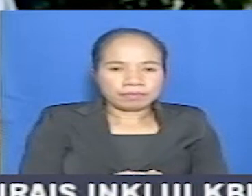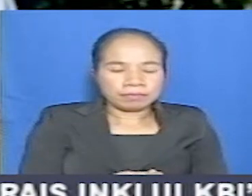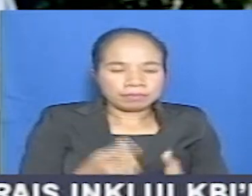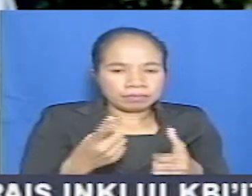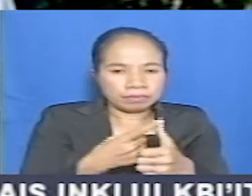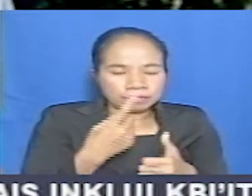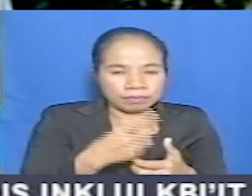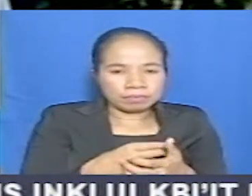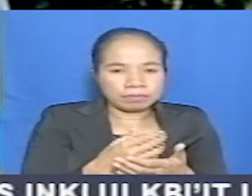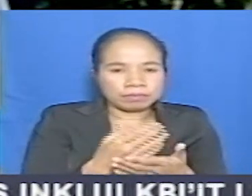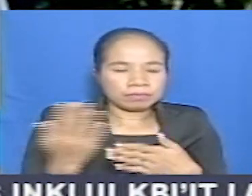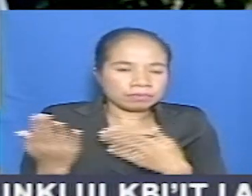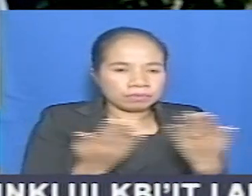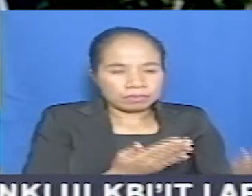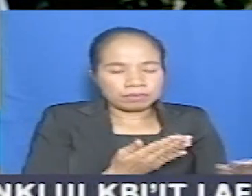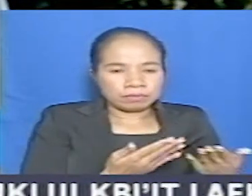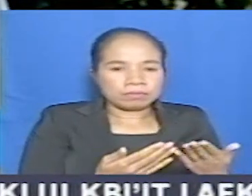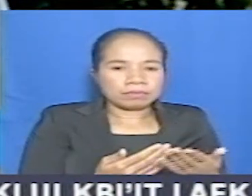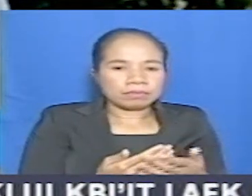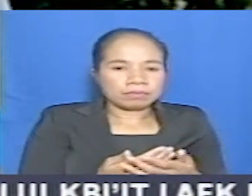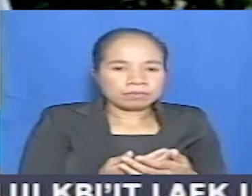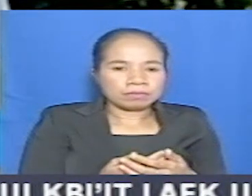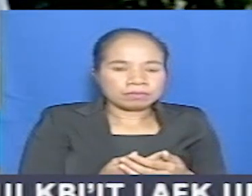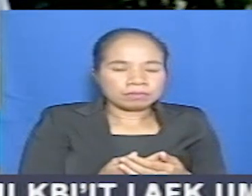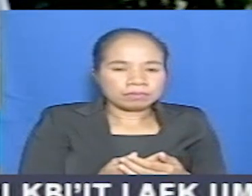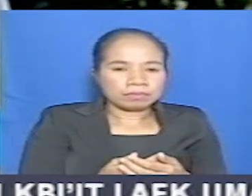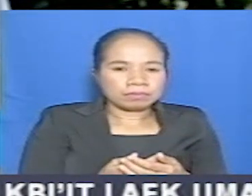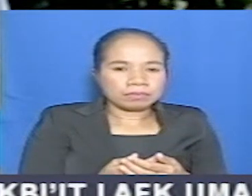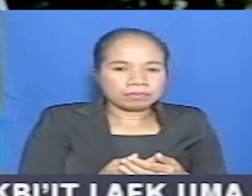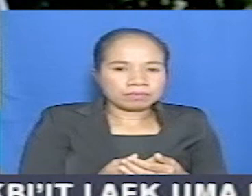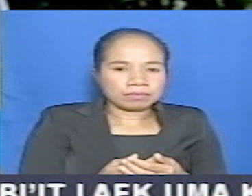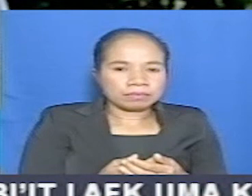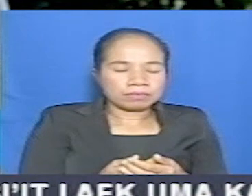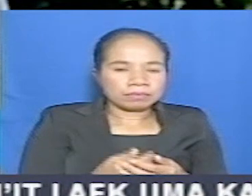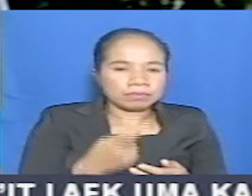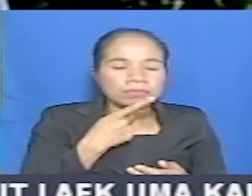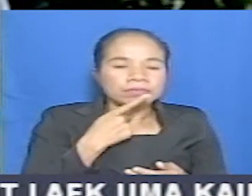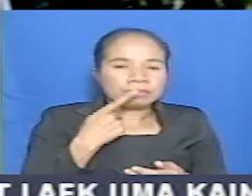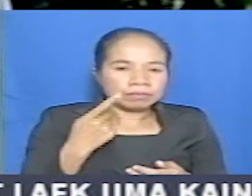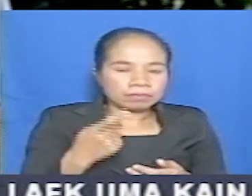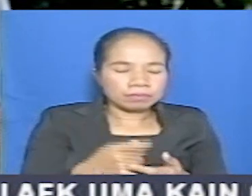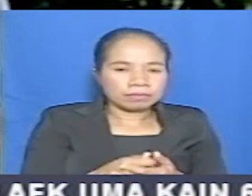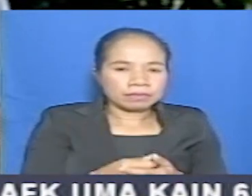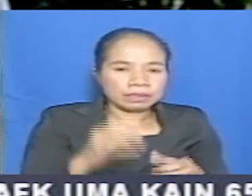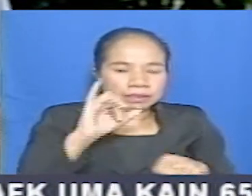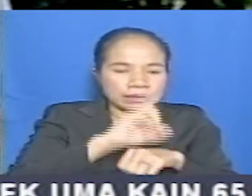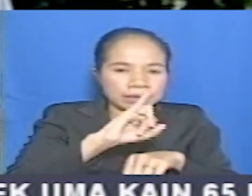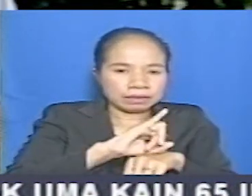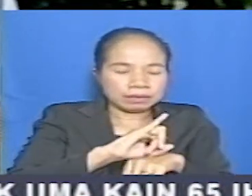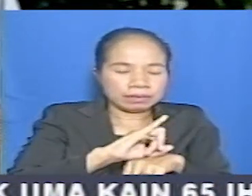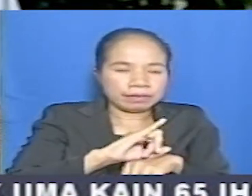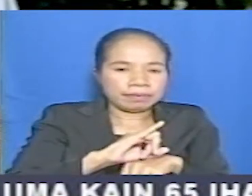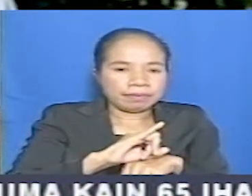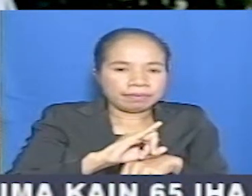kasih untuk yang kita distribusi mai ya subregional Passabé di area redores paroquia Passabé ini nian. Bazia va pedir un